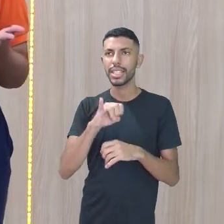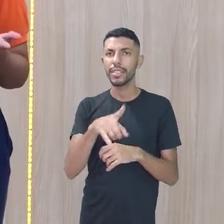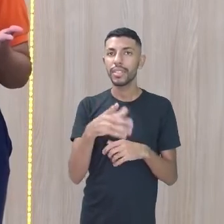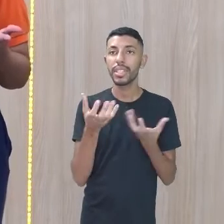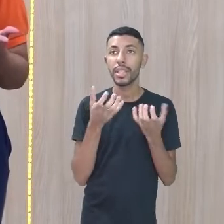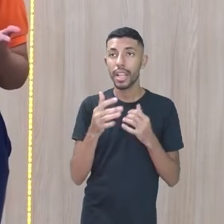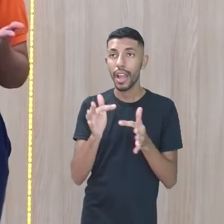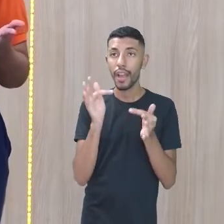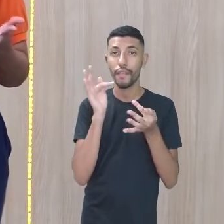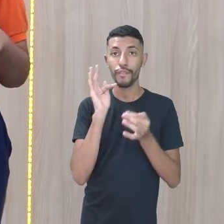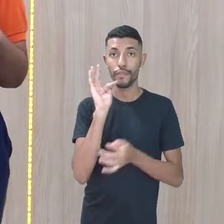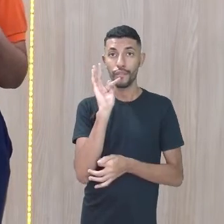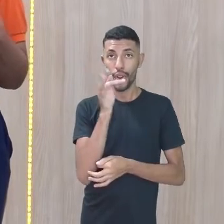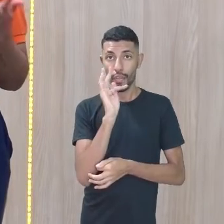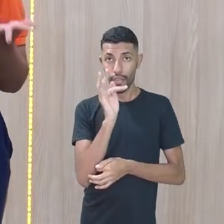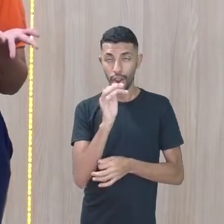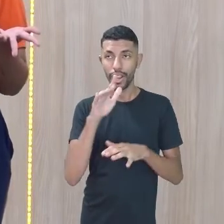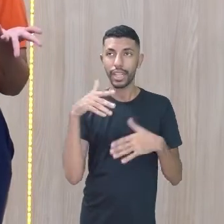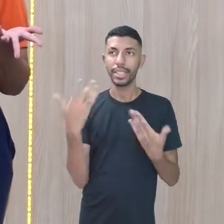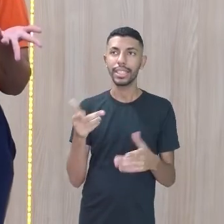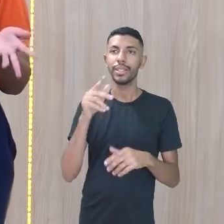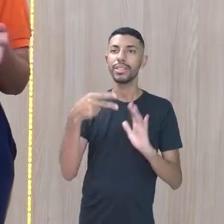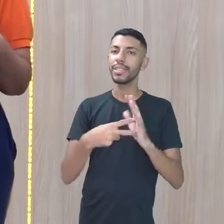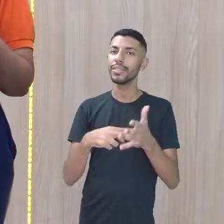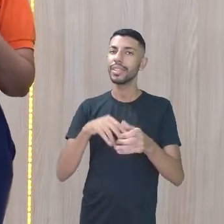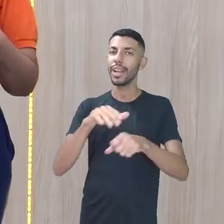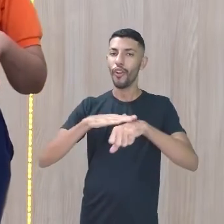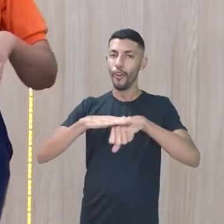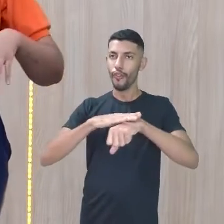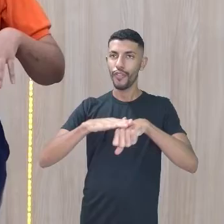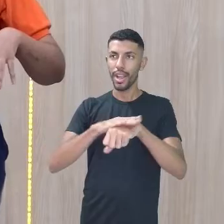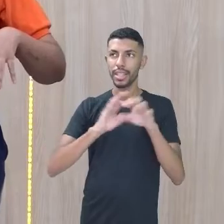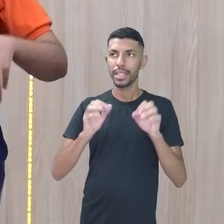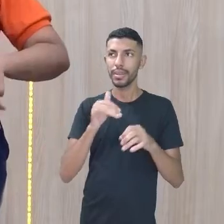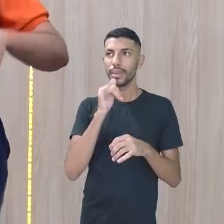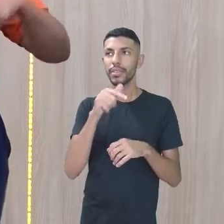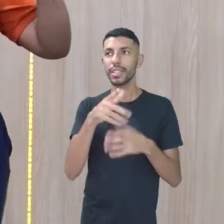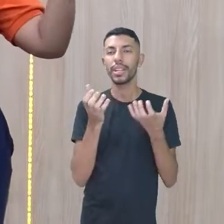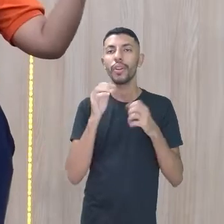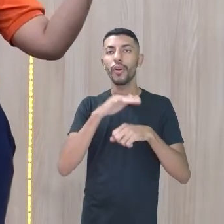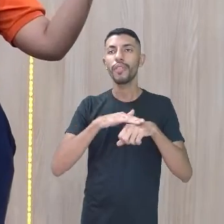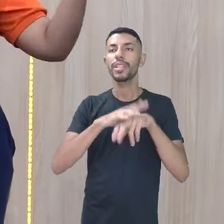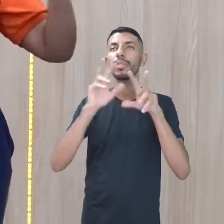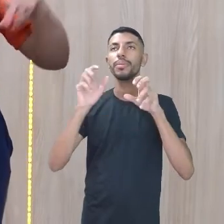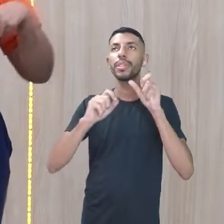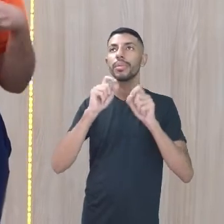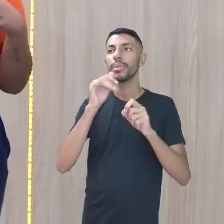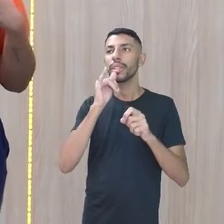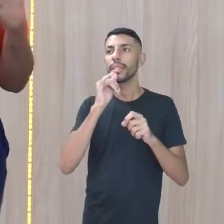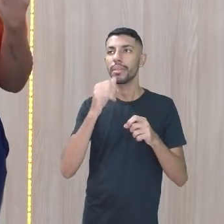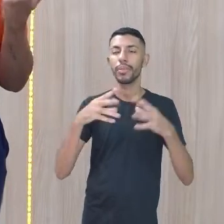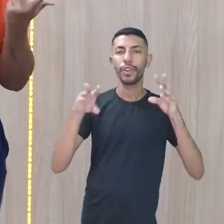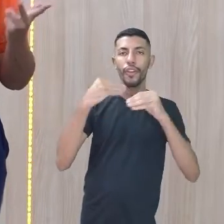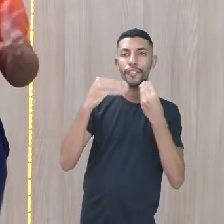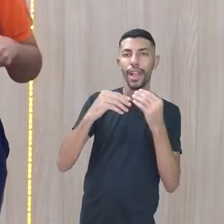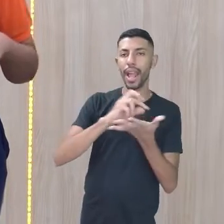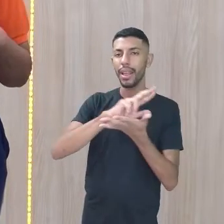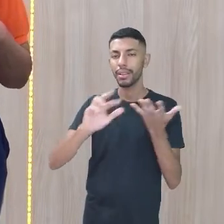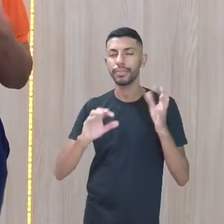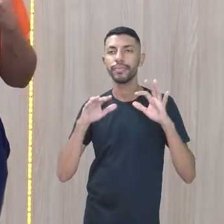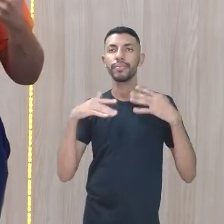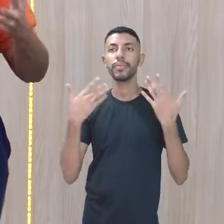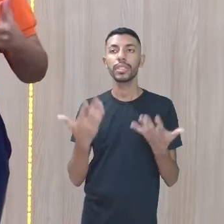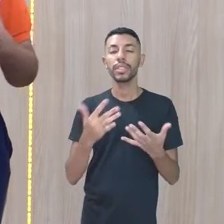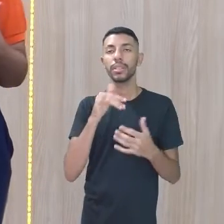uma fofoca, aí é mais uma conversa, né? Se você quer conversar sobre um reality, sobre a novela, aí você está falando